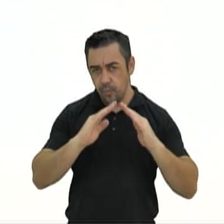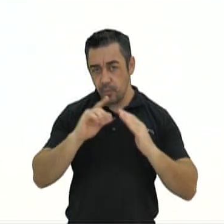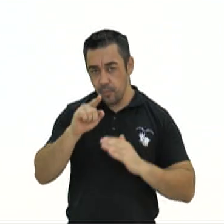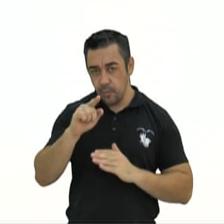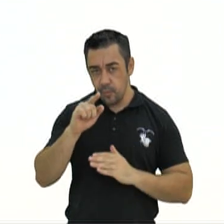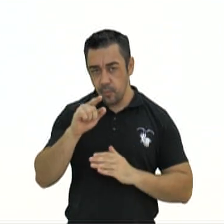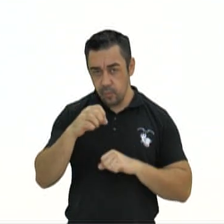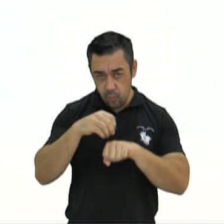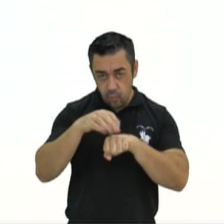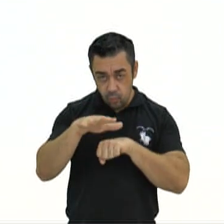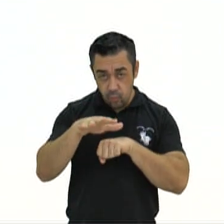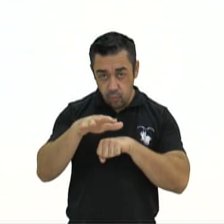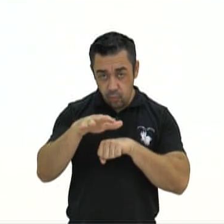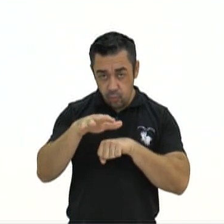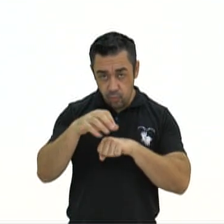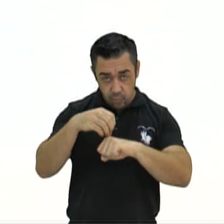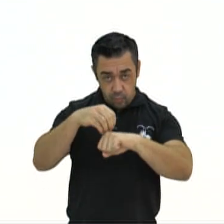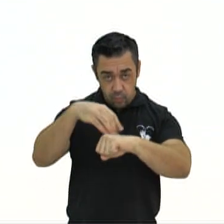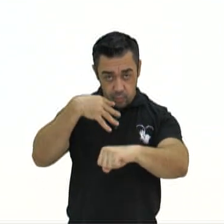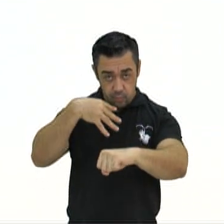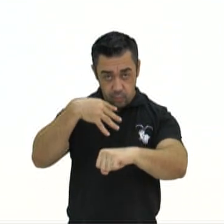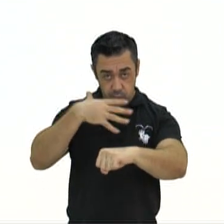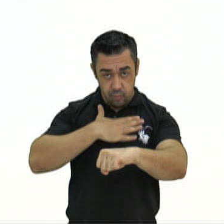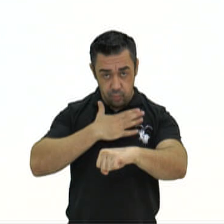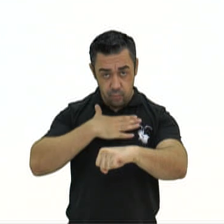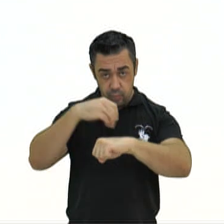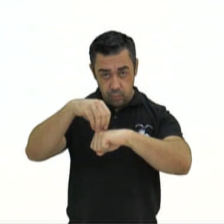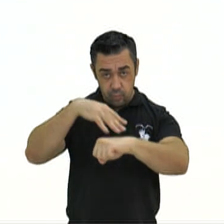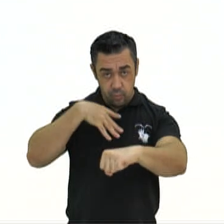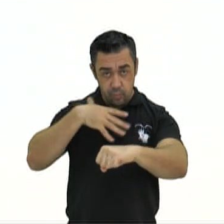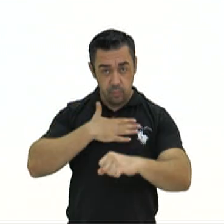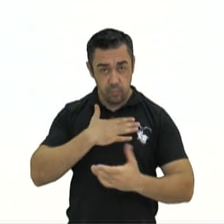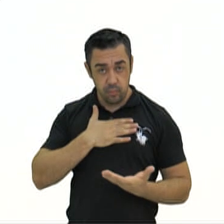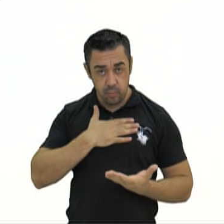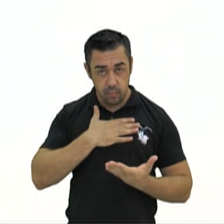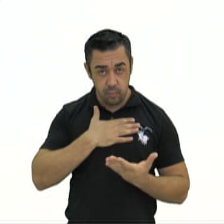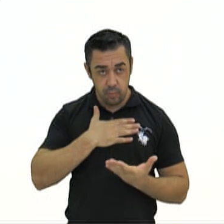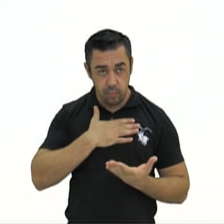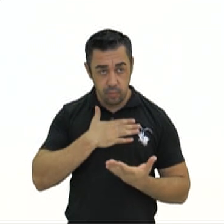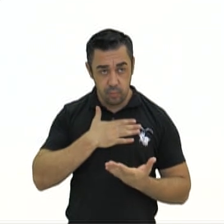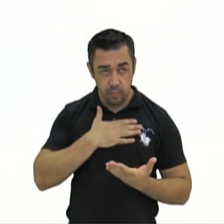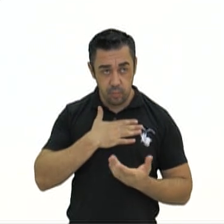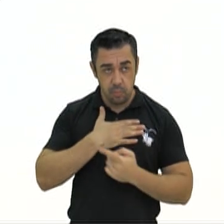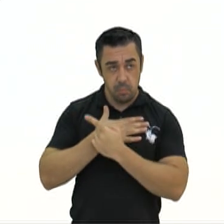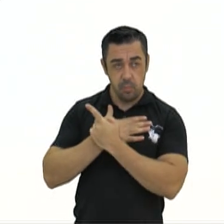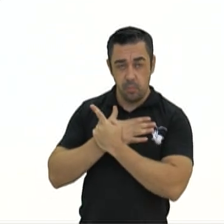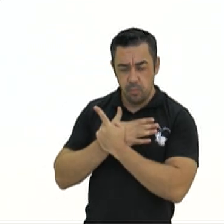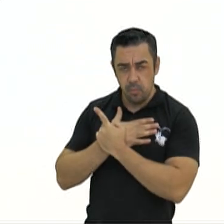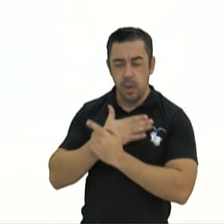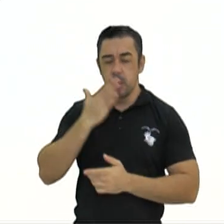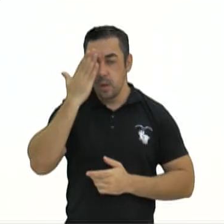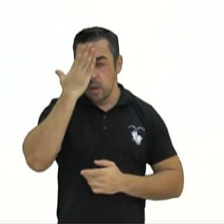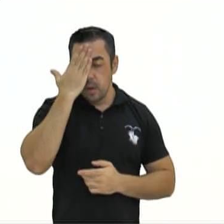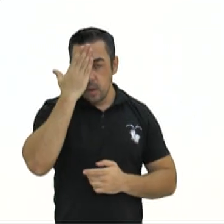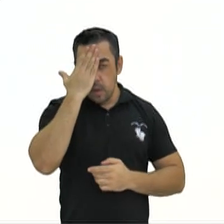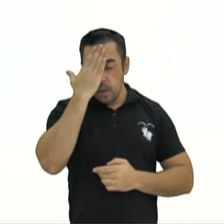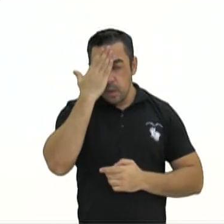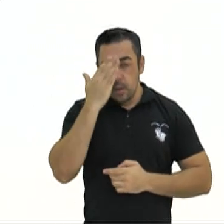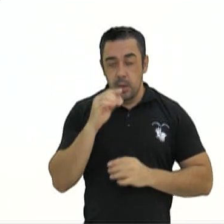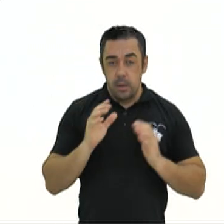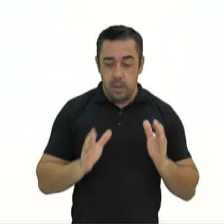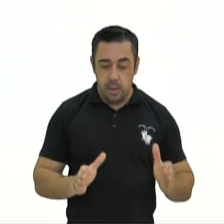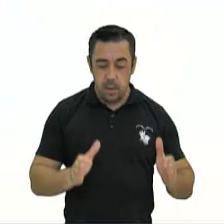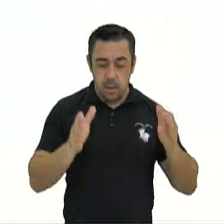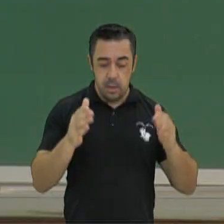tem alguma sugestão? Se você tem alguma dica aí para a professora? Será que é essa a dica aqui? Sabemos que a caixa é